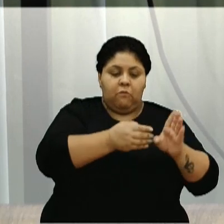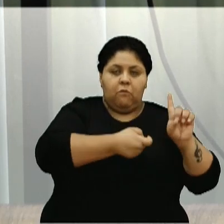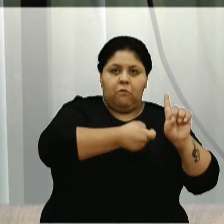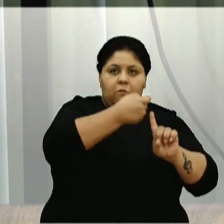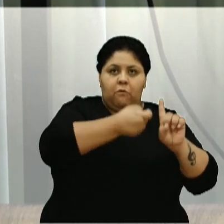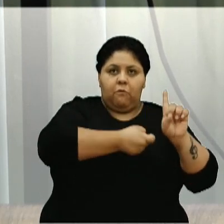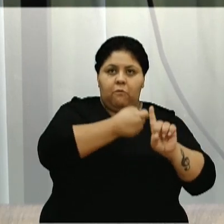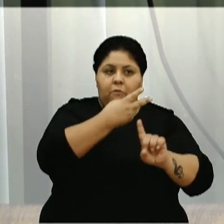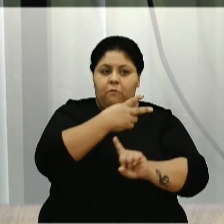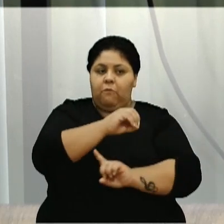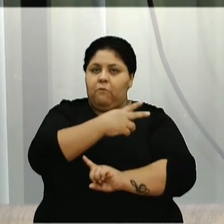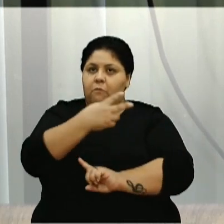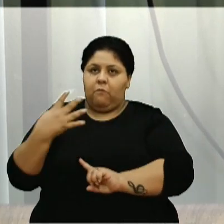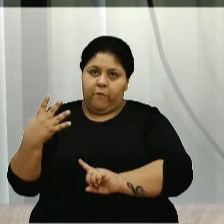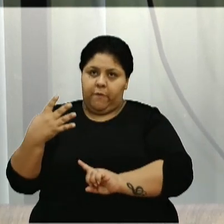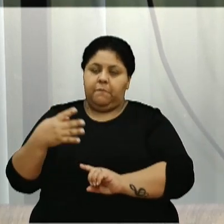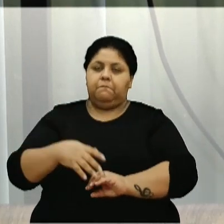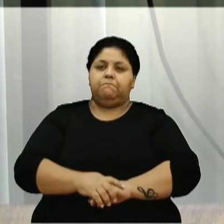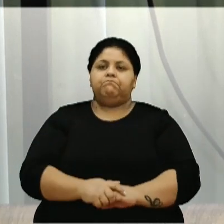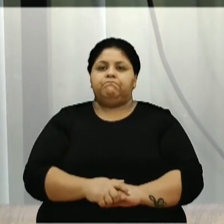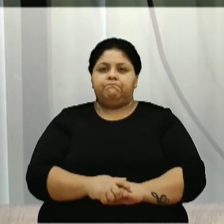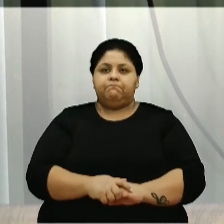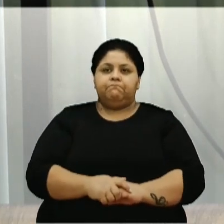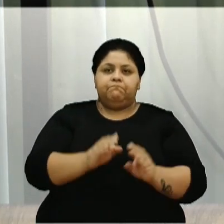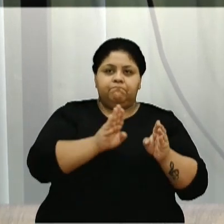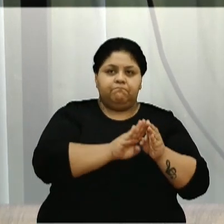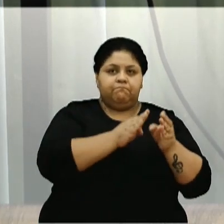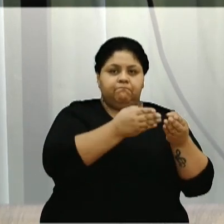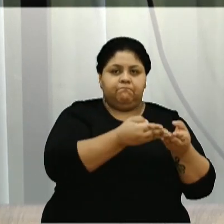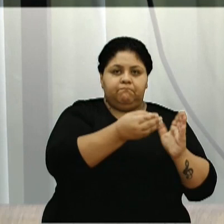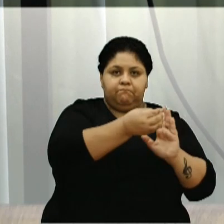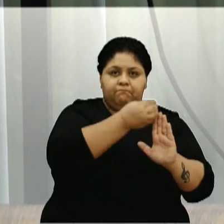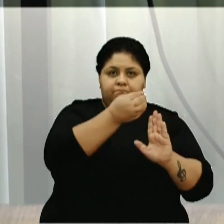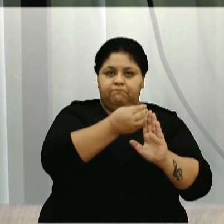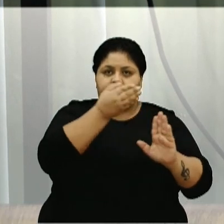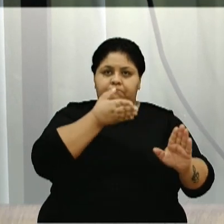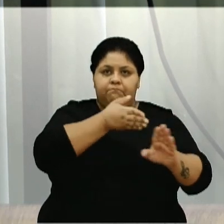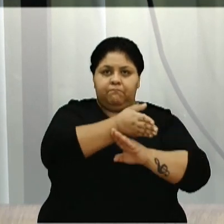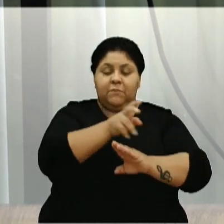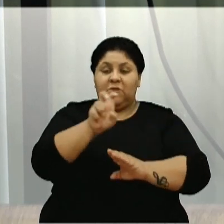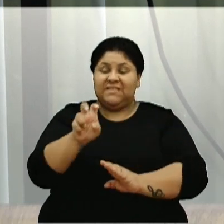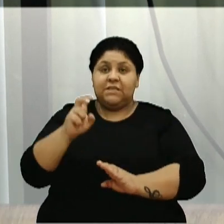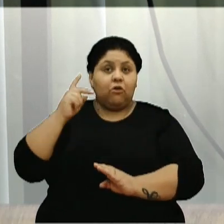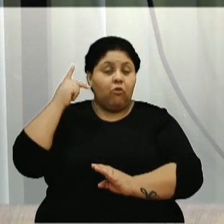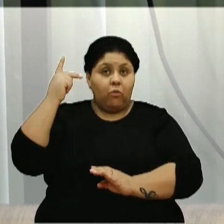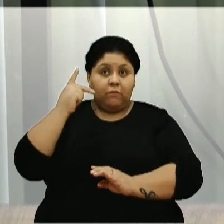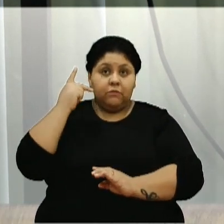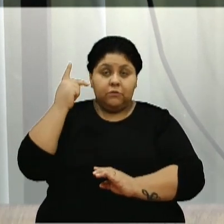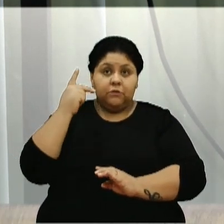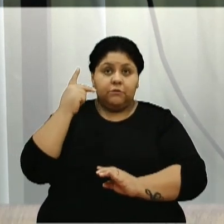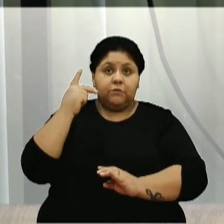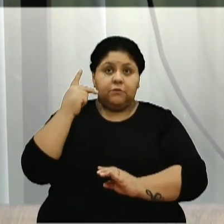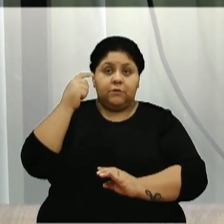de 2024. A Comissão de Orçamento é composta por 5 vereadores,